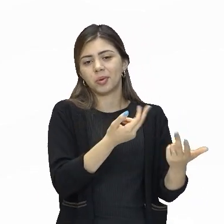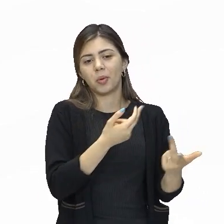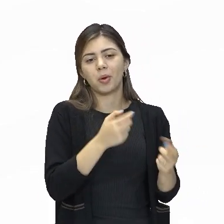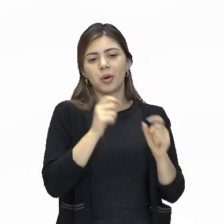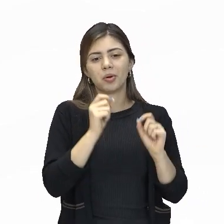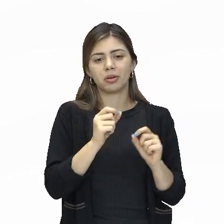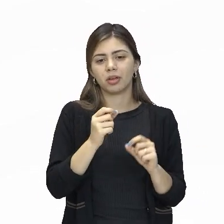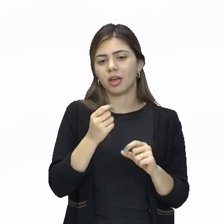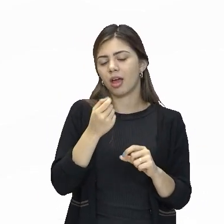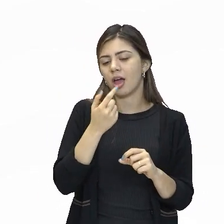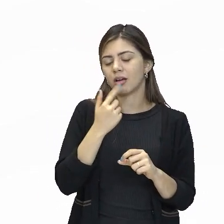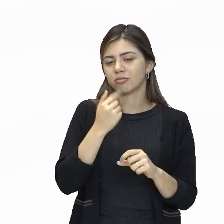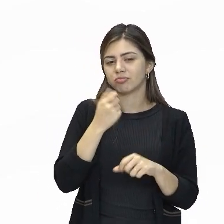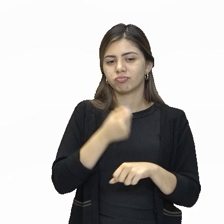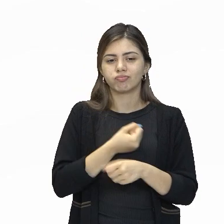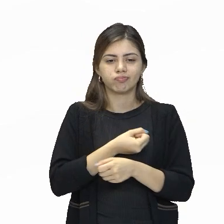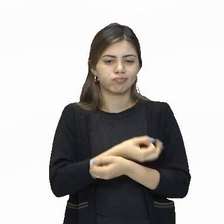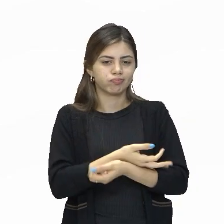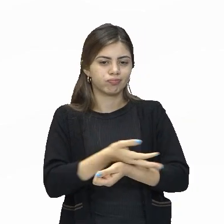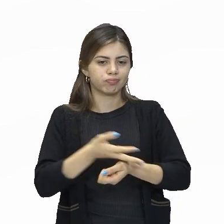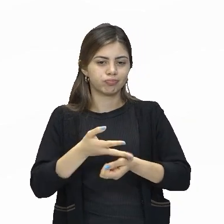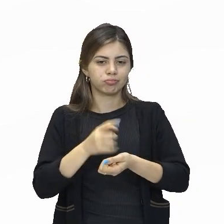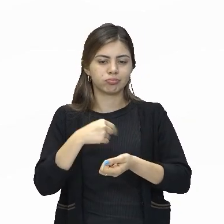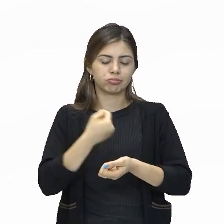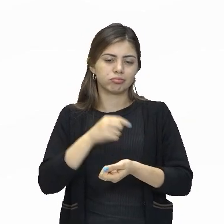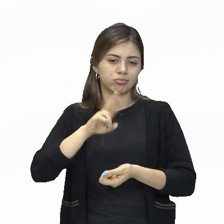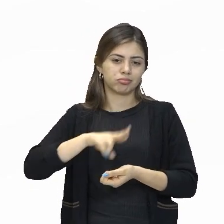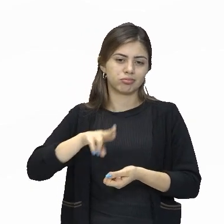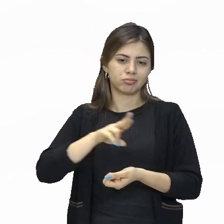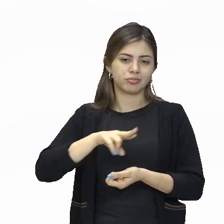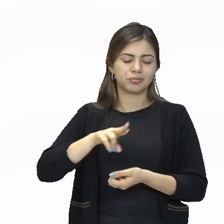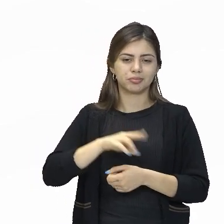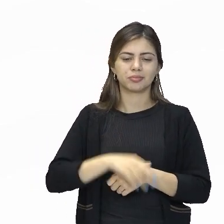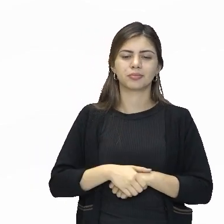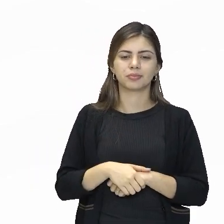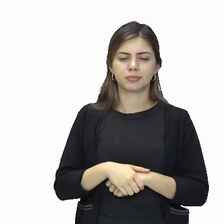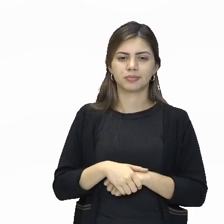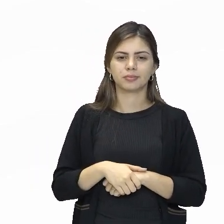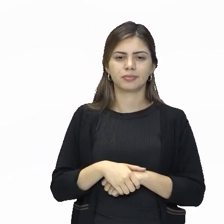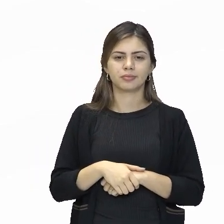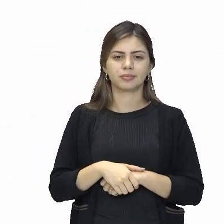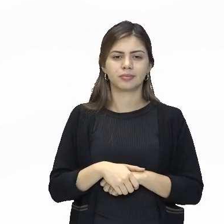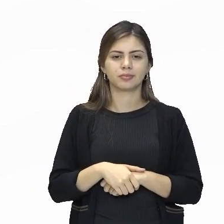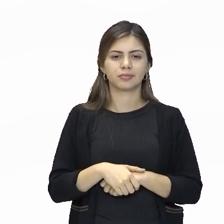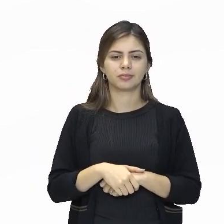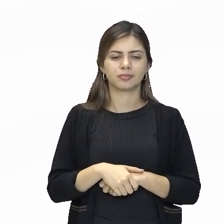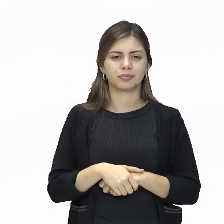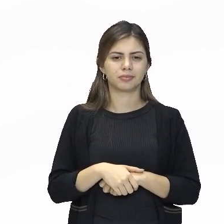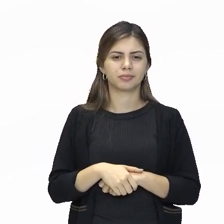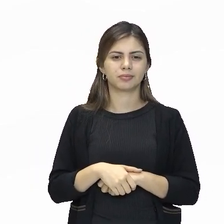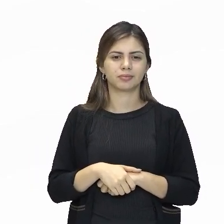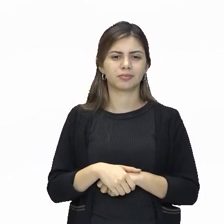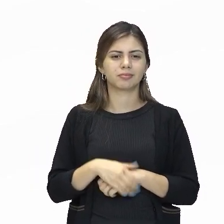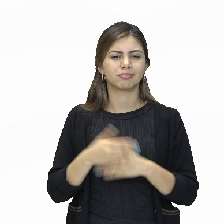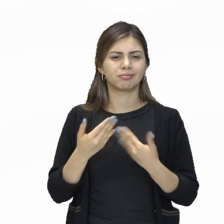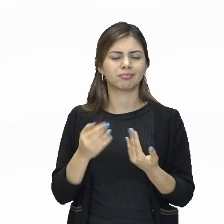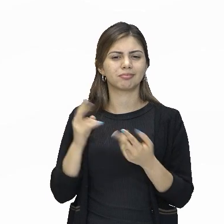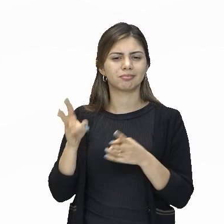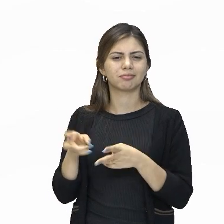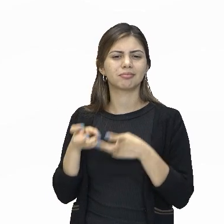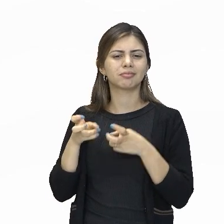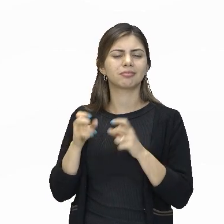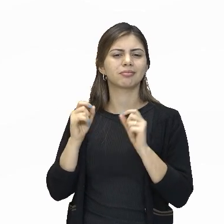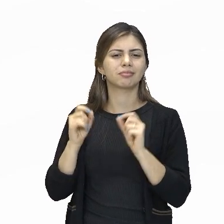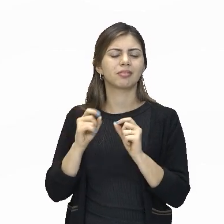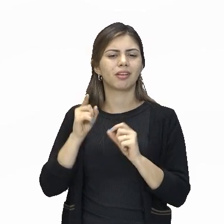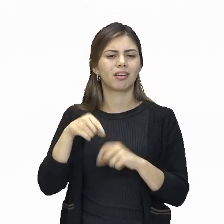iguais também porque o sangue que usamos tem pouca tinta. Então percebam aí que ele vem falando que